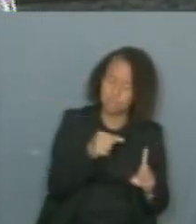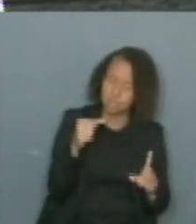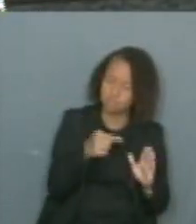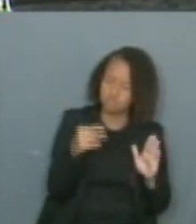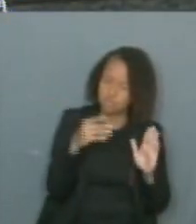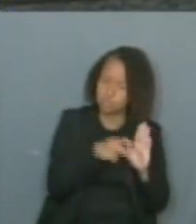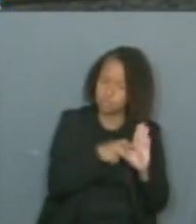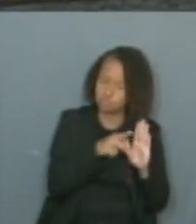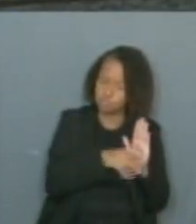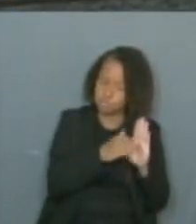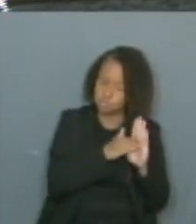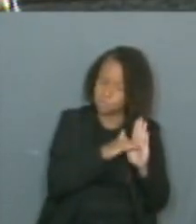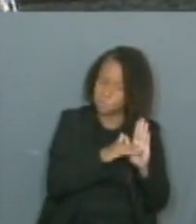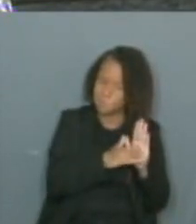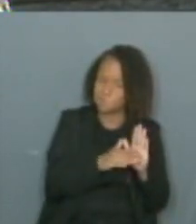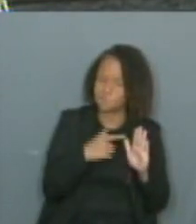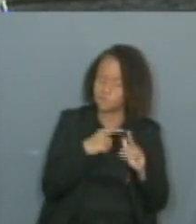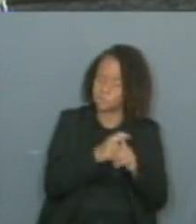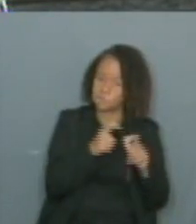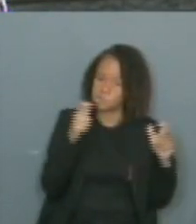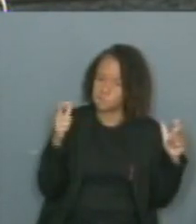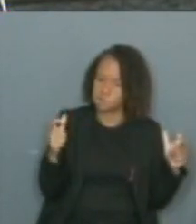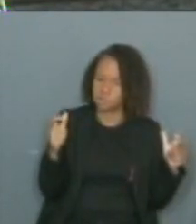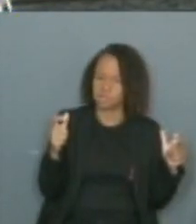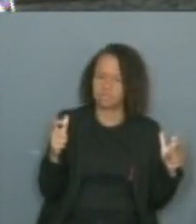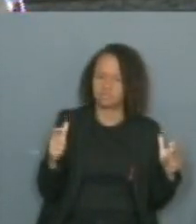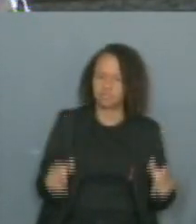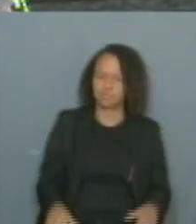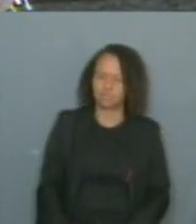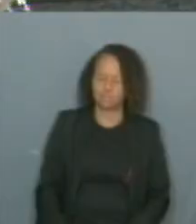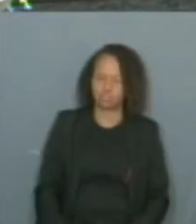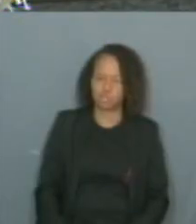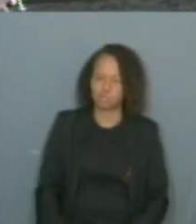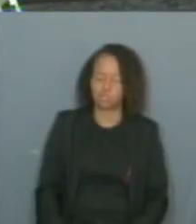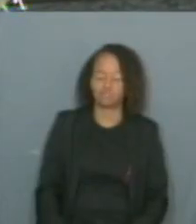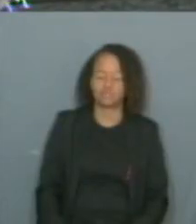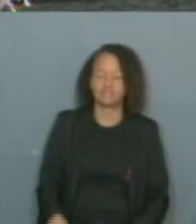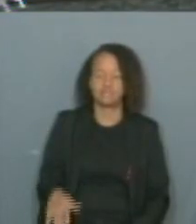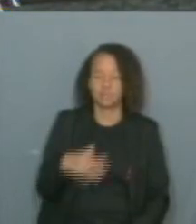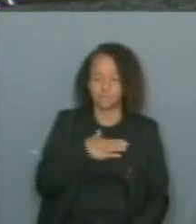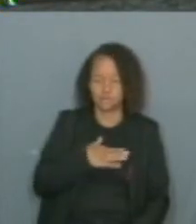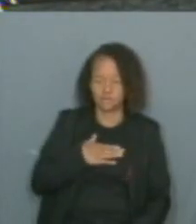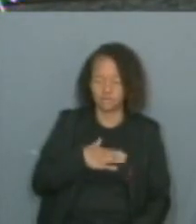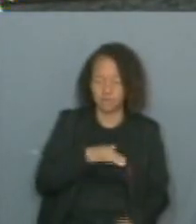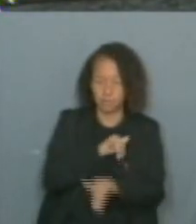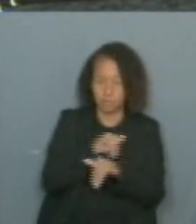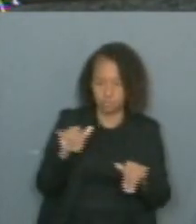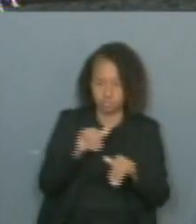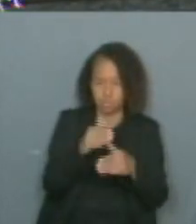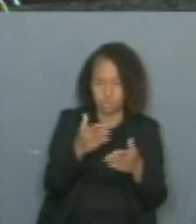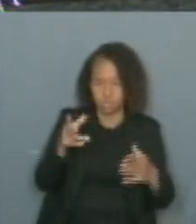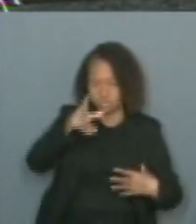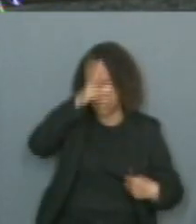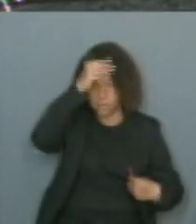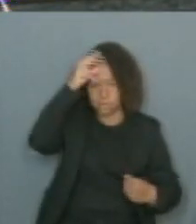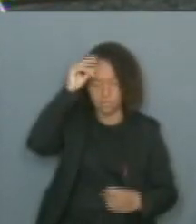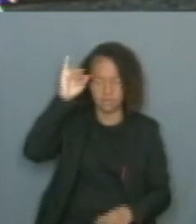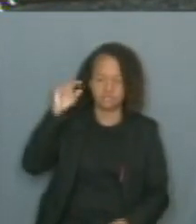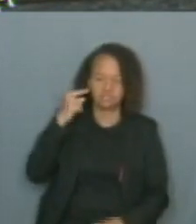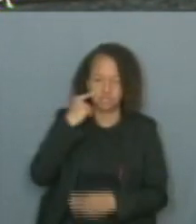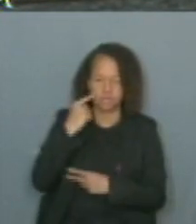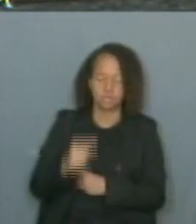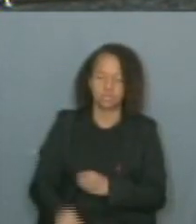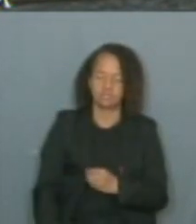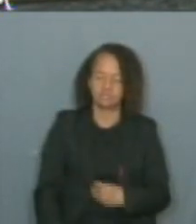que a minha era mais ampla. Então, eu gostaria de dizer que o prefeito João